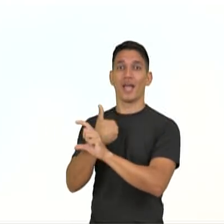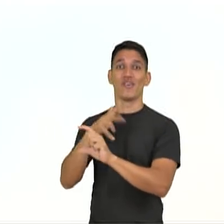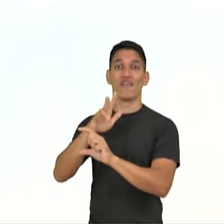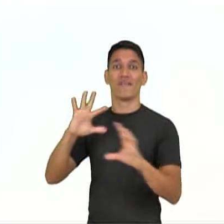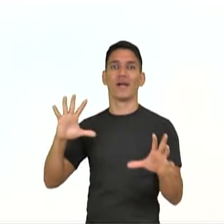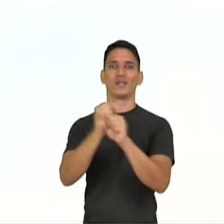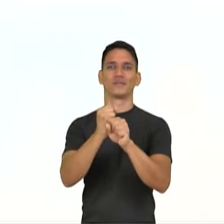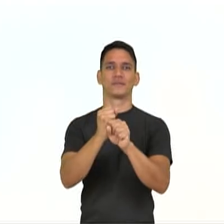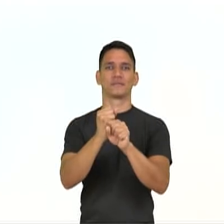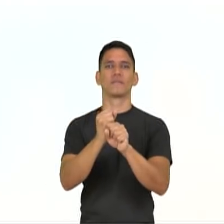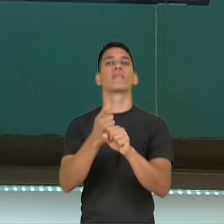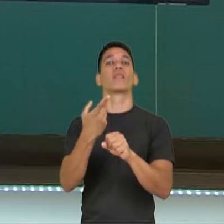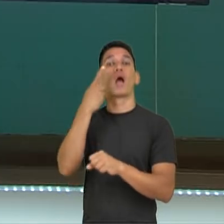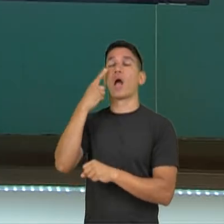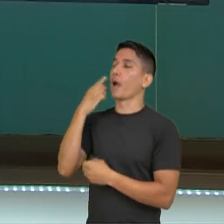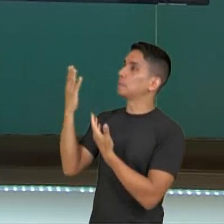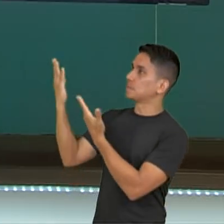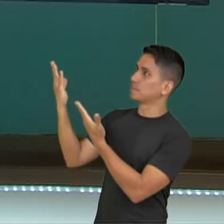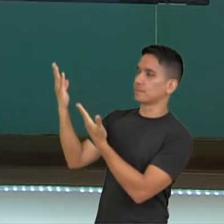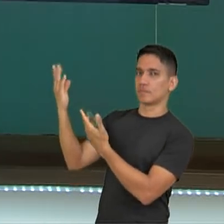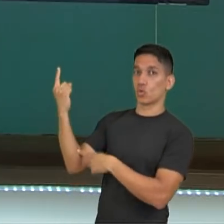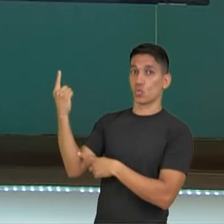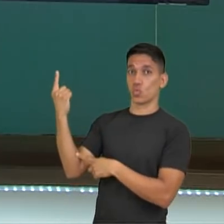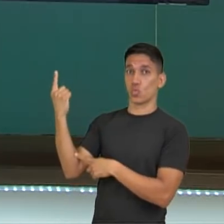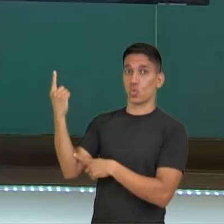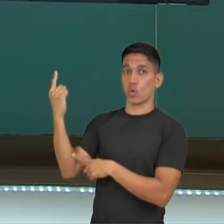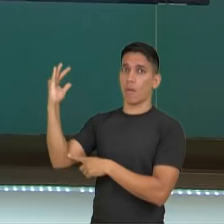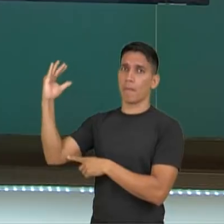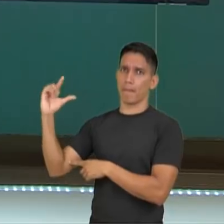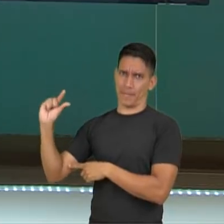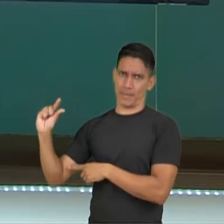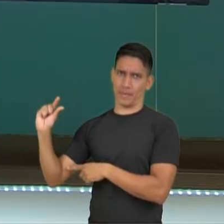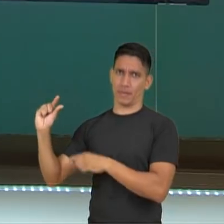Então, vamos descobrir como é que a gente pode fazer os outros números. Olha lá.